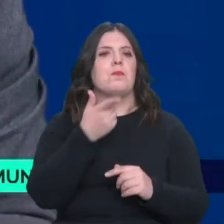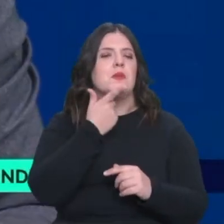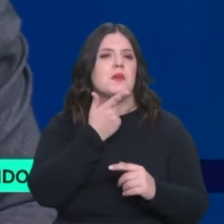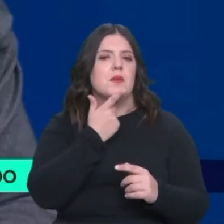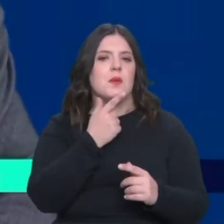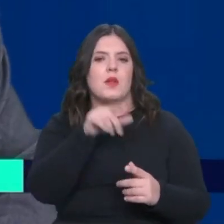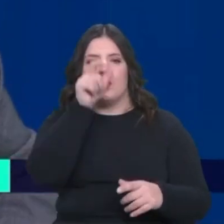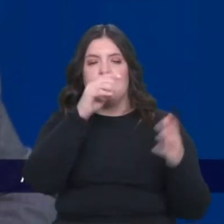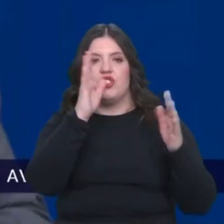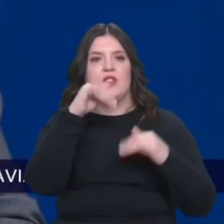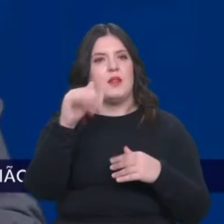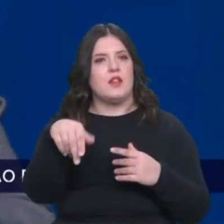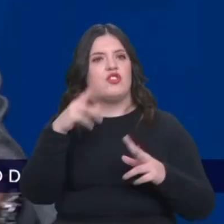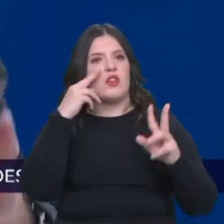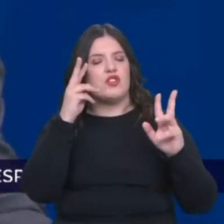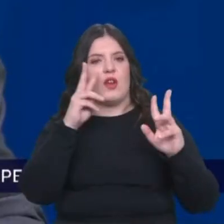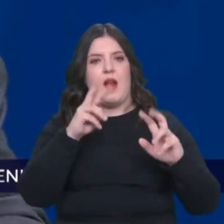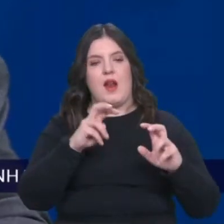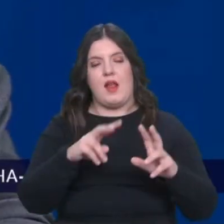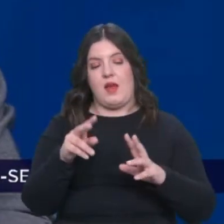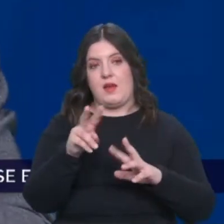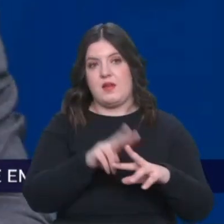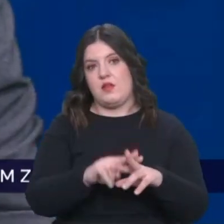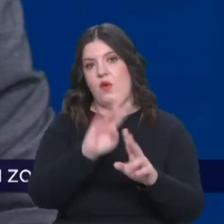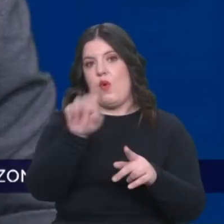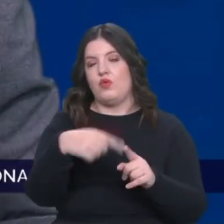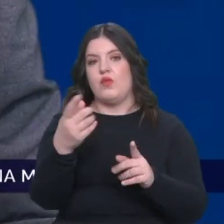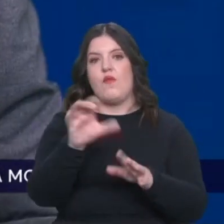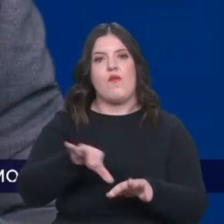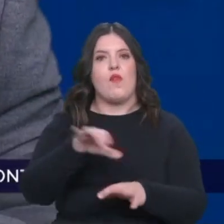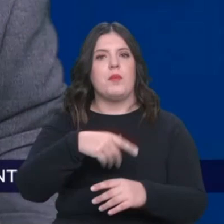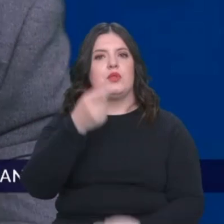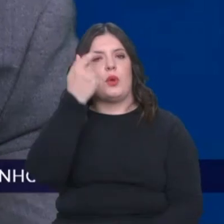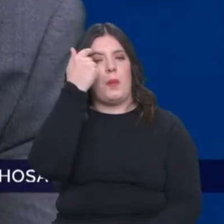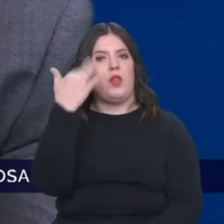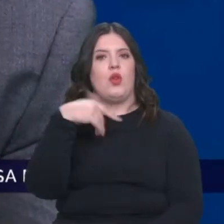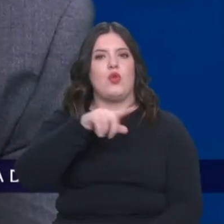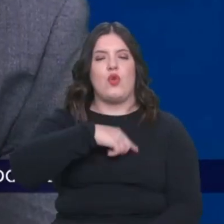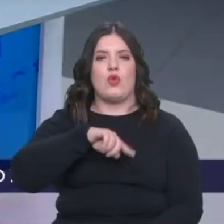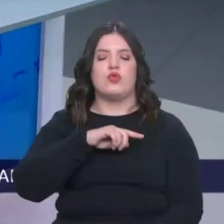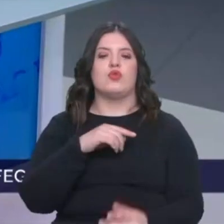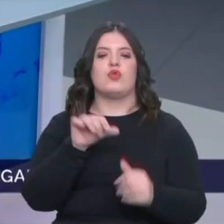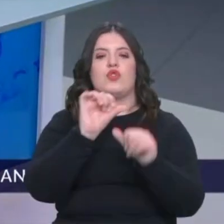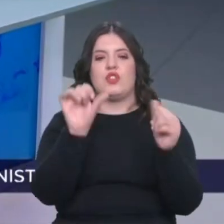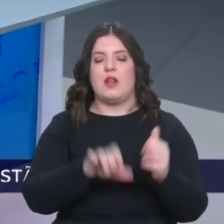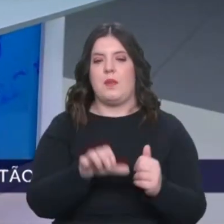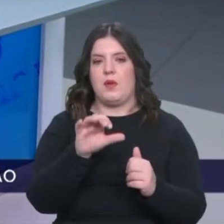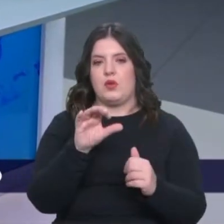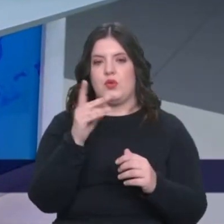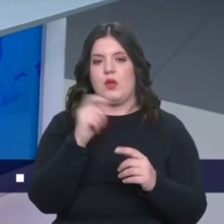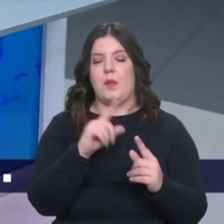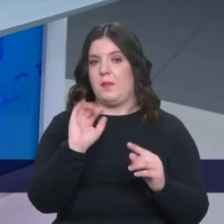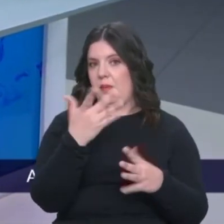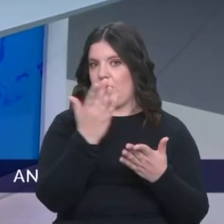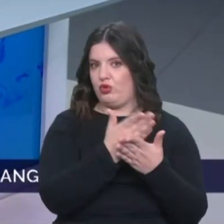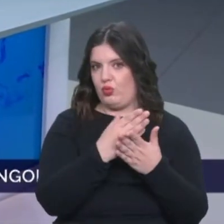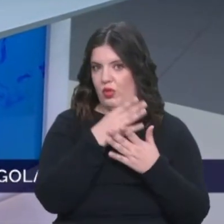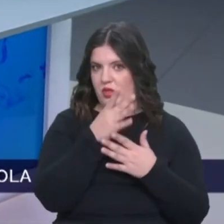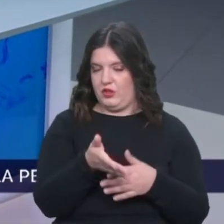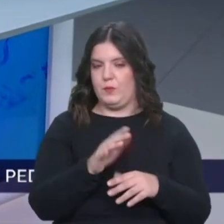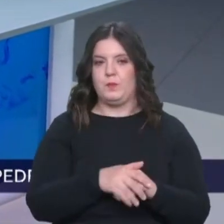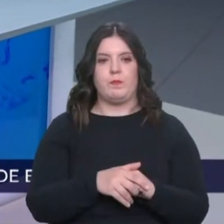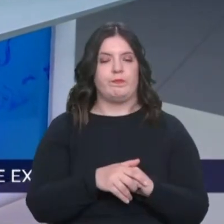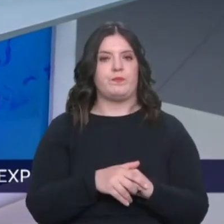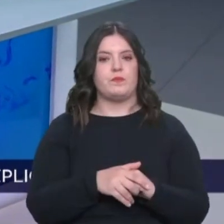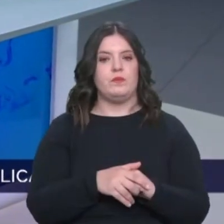os cientistas analisam para outras formas de compreender o nosso próprio Sistema Solar e a sua população. Vamos começar pelo primeiro estudo, que diz o